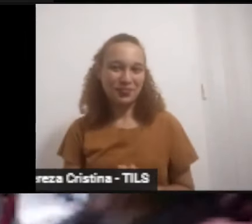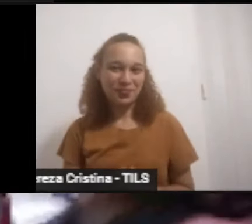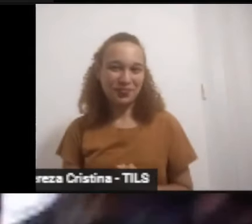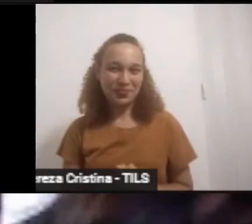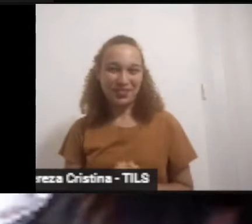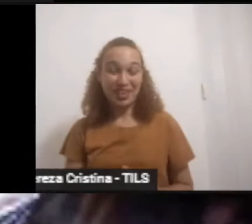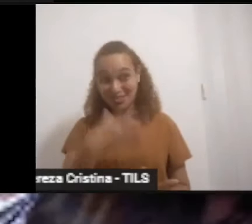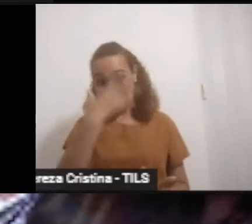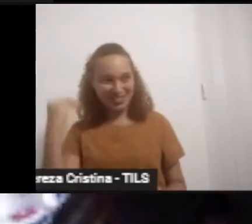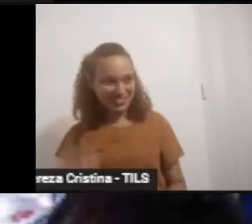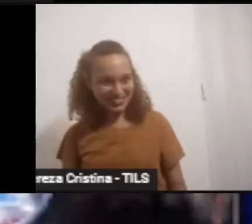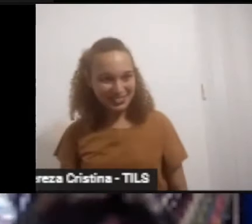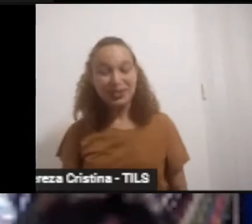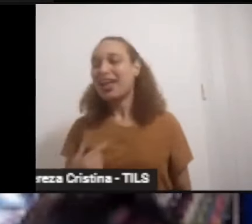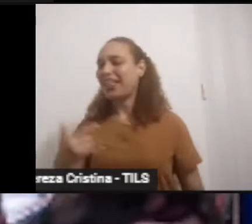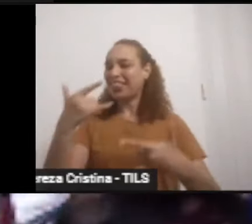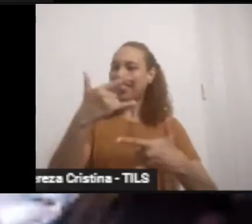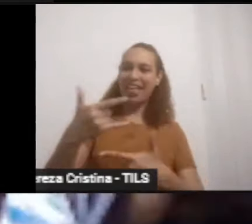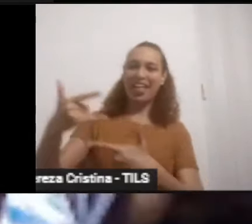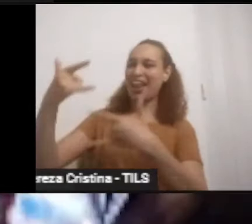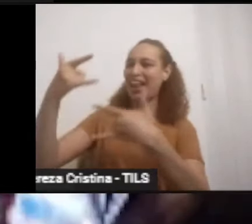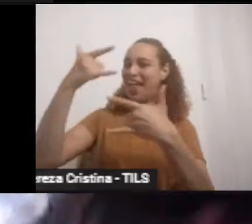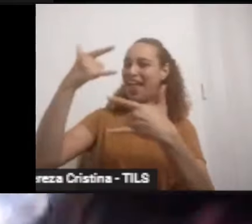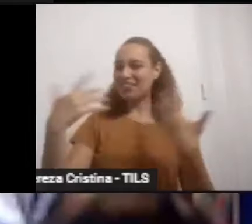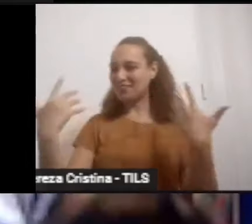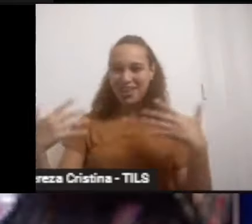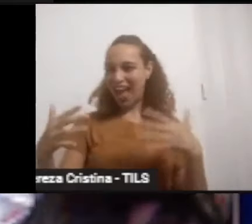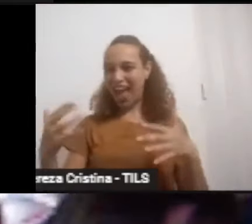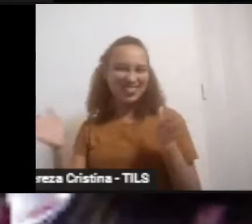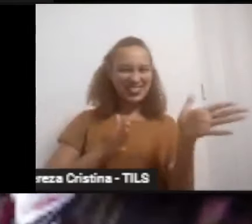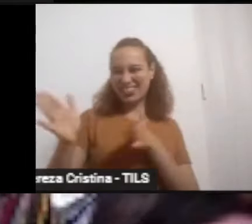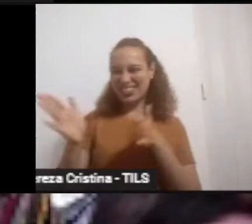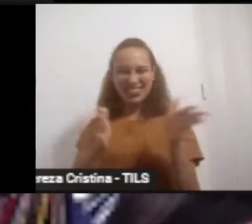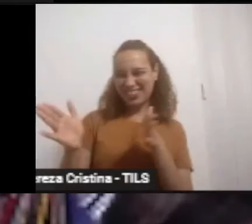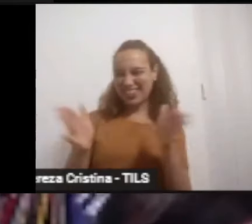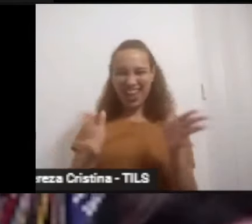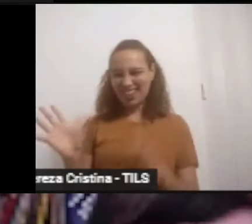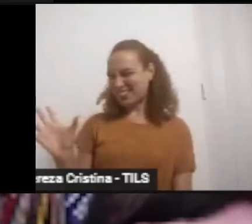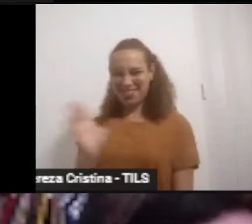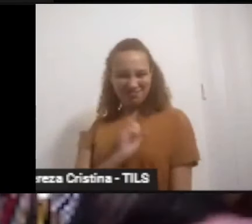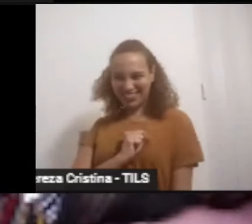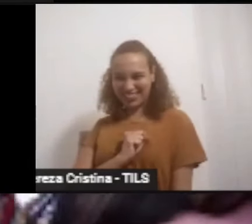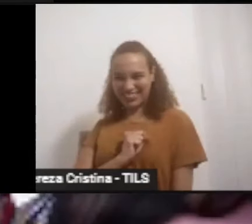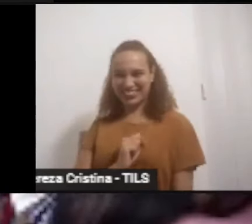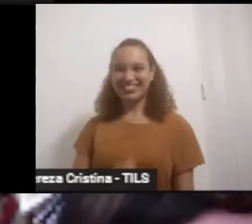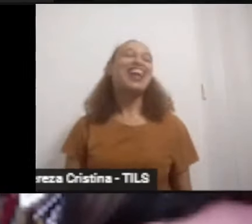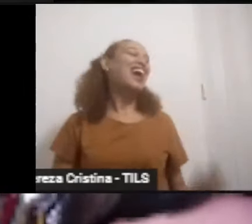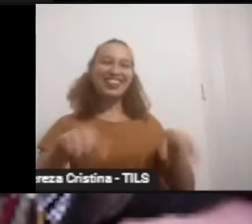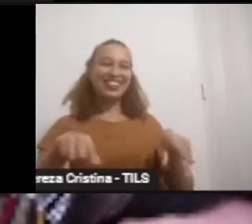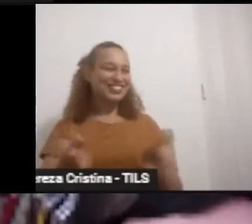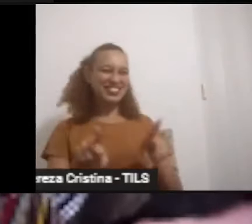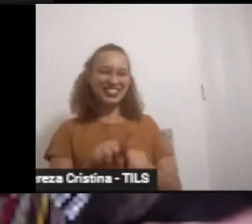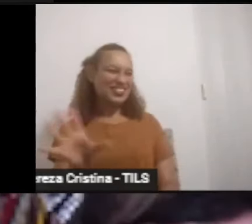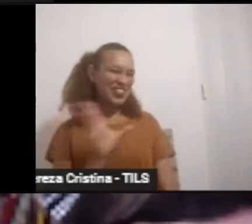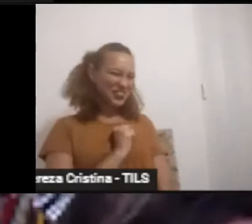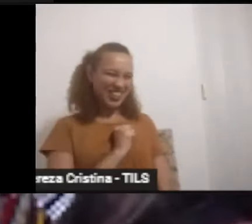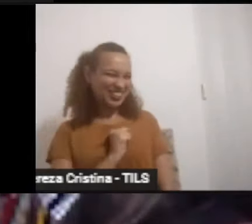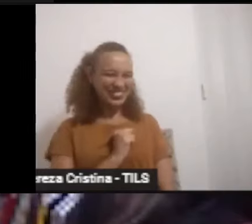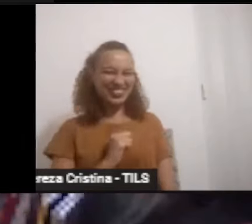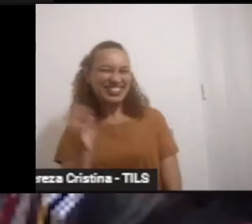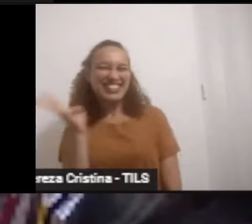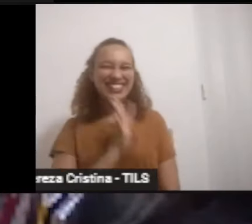E nessa live, super, super com acessibilidade, né? Tô adorando. Tô adorando. Prazerão estar aqui, fiquei